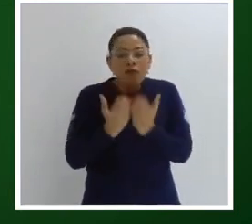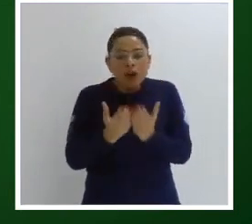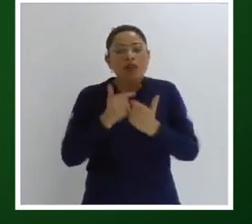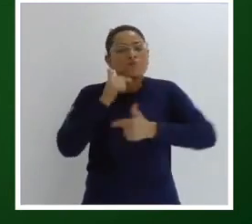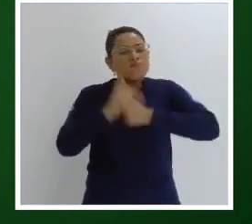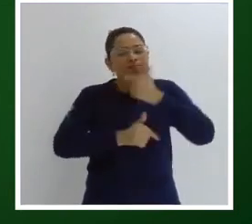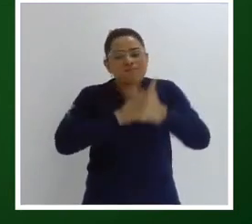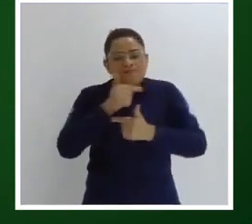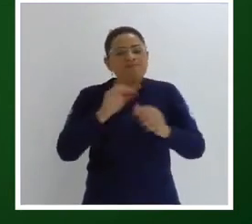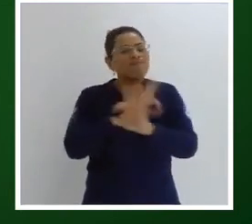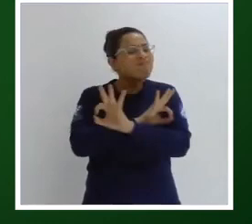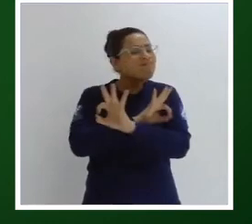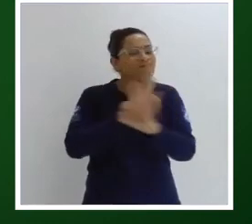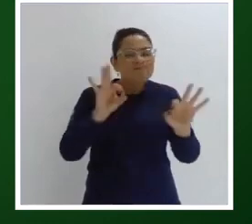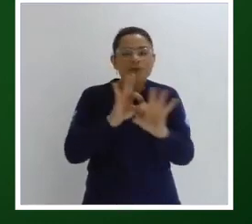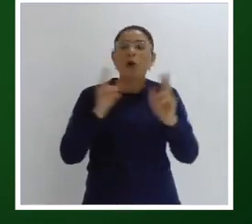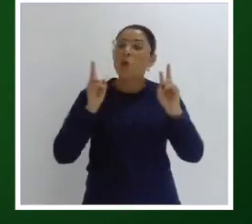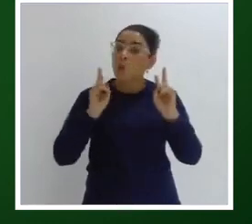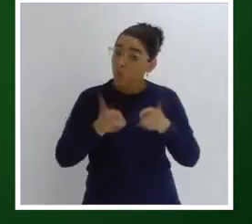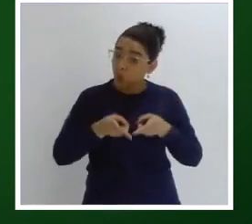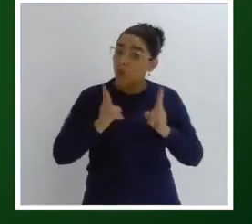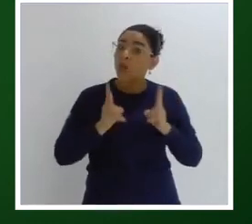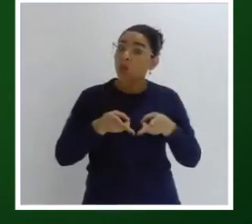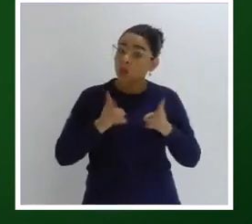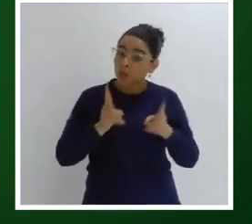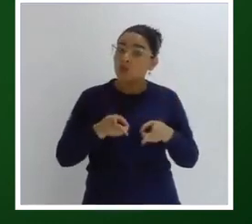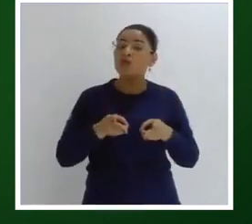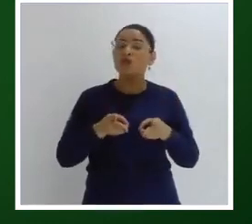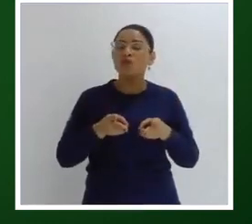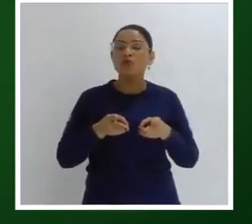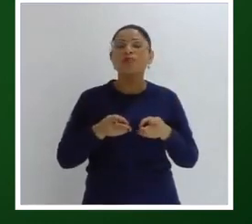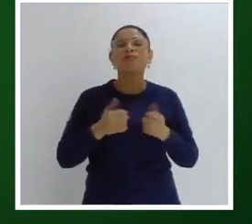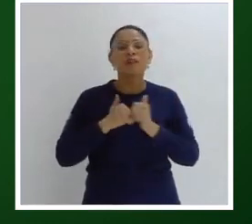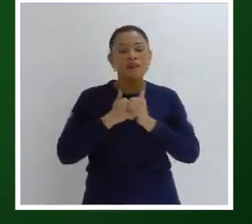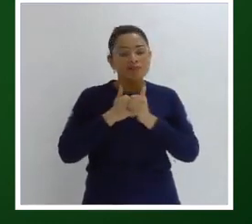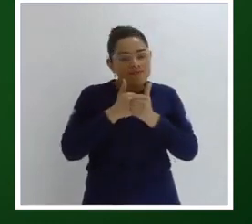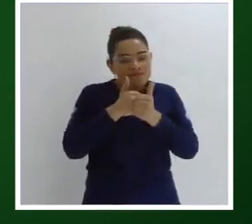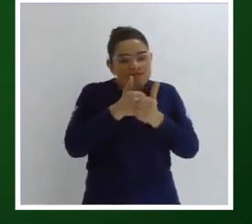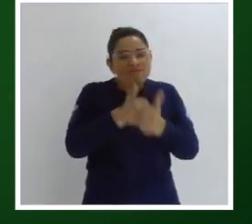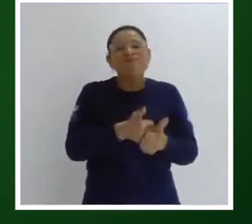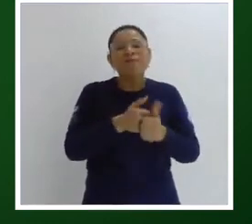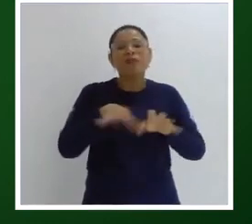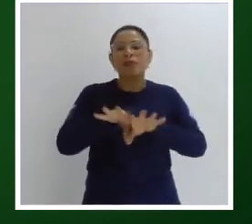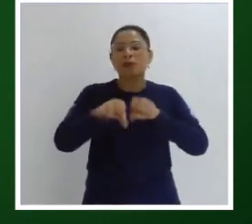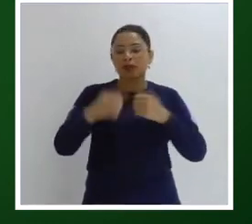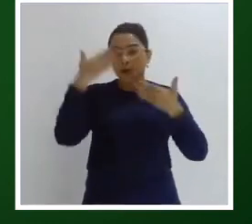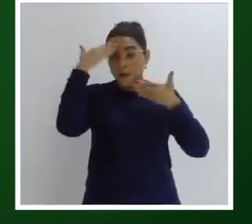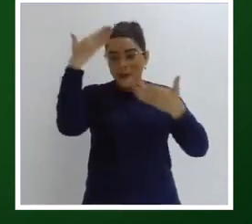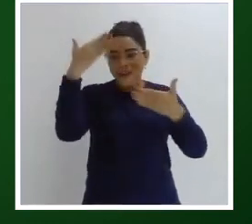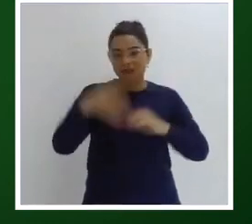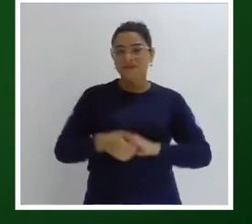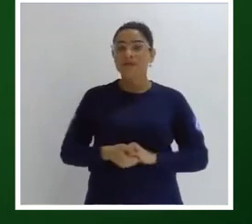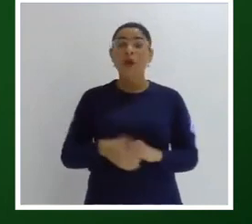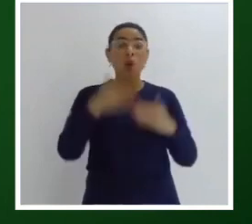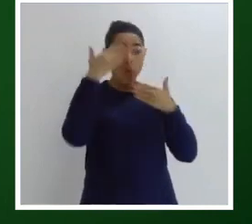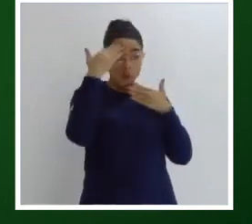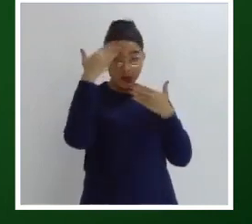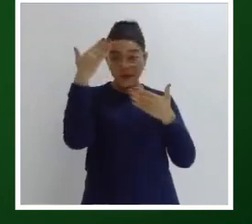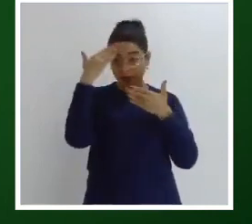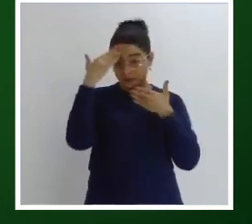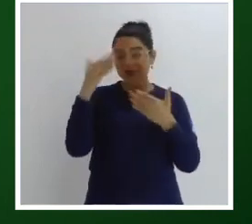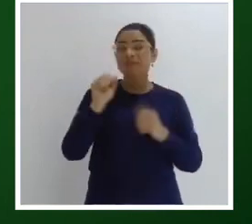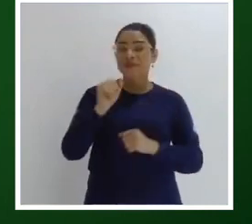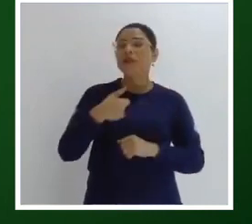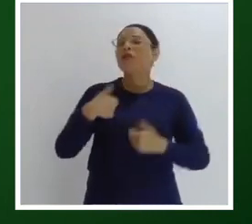brilhante que continuemos nesta linha informativa muito obrigada obrigado viu Nice Eu acho que